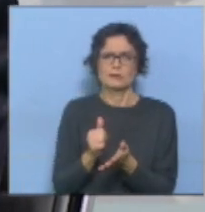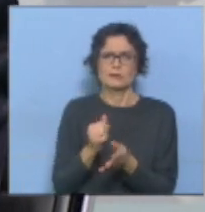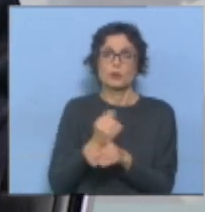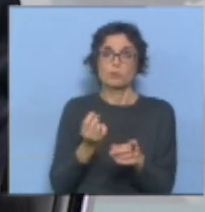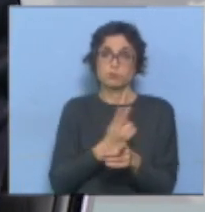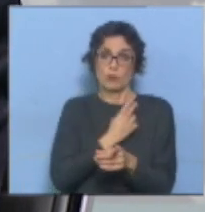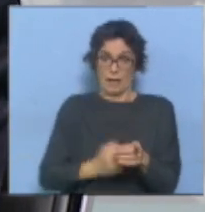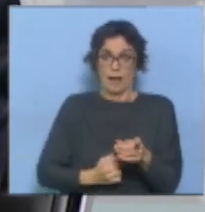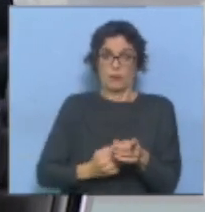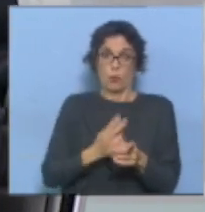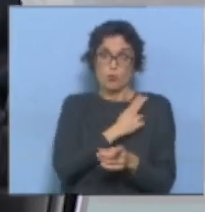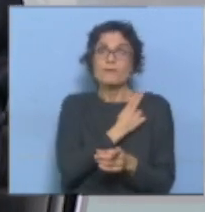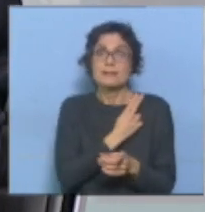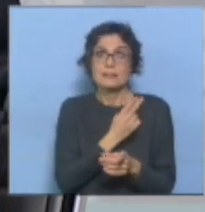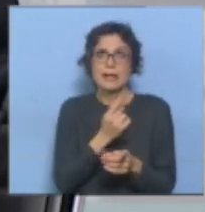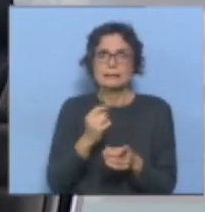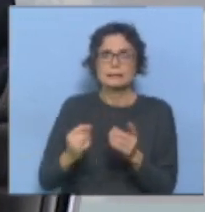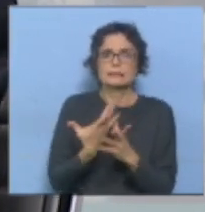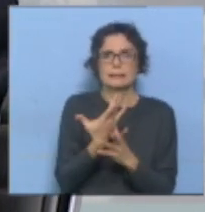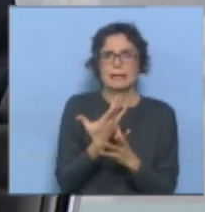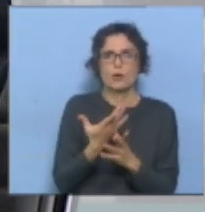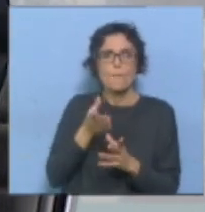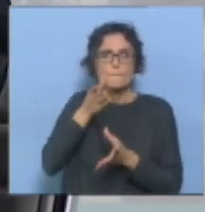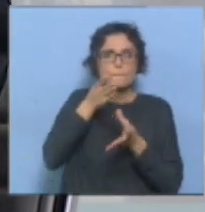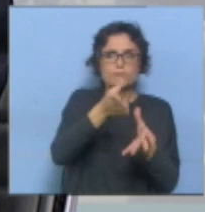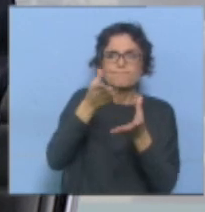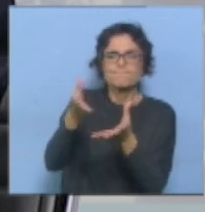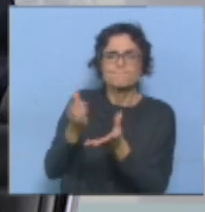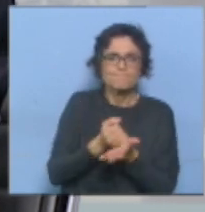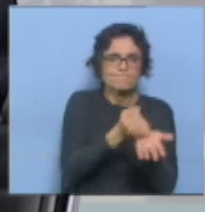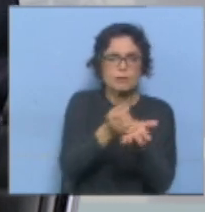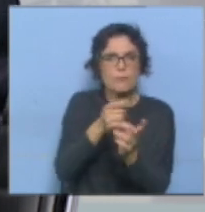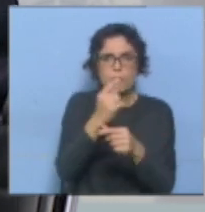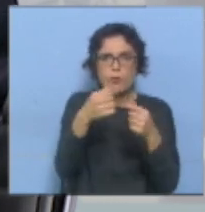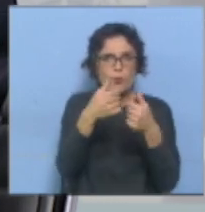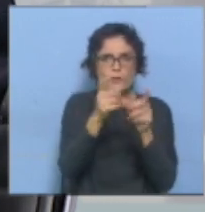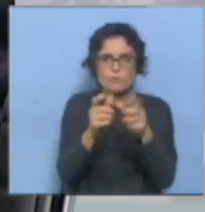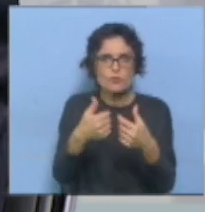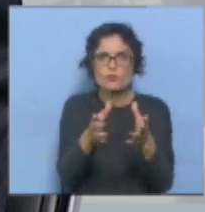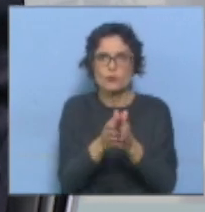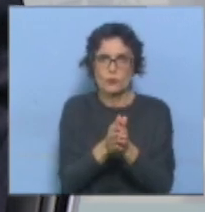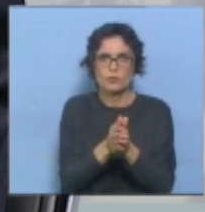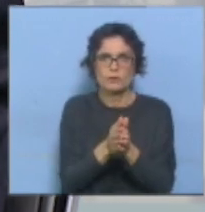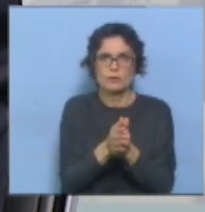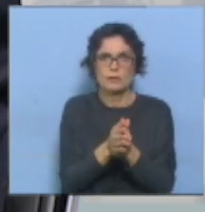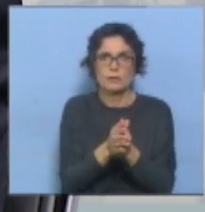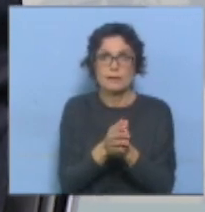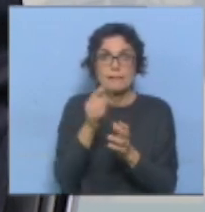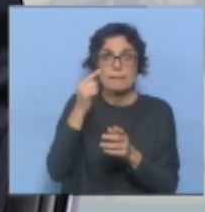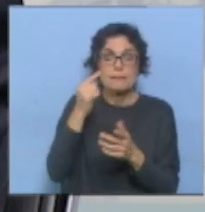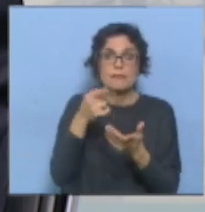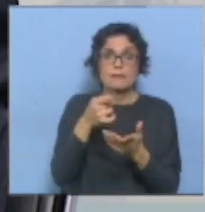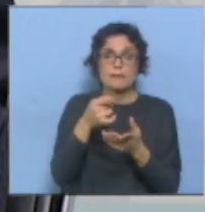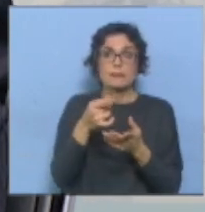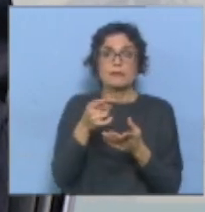que não tinham possibilidade de outro caminho. E neste momento os projetos em curso na